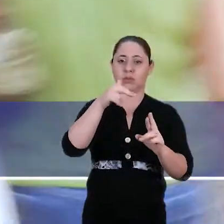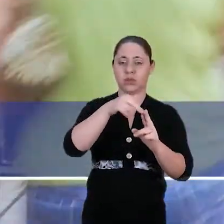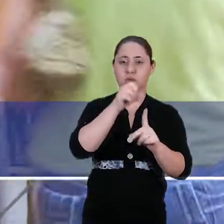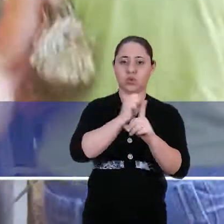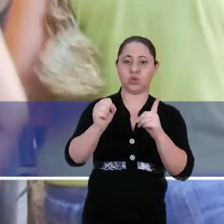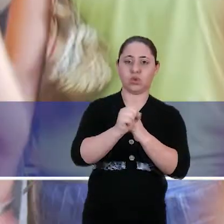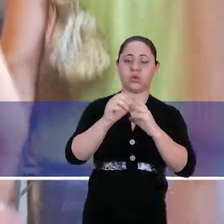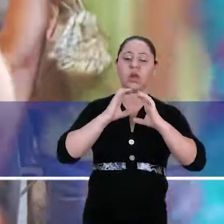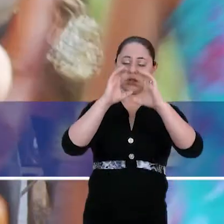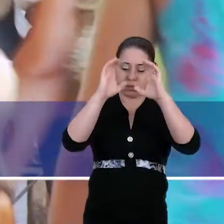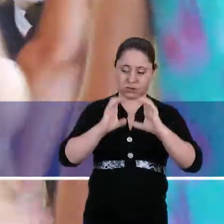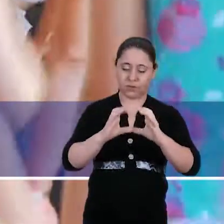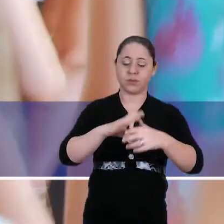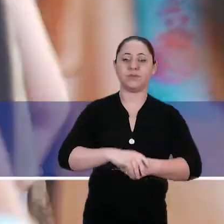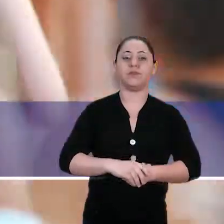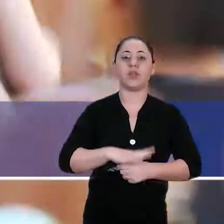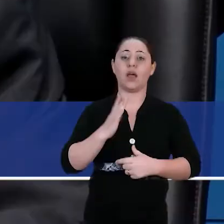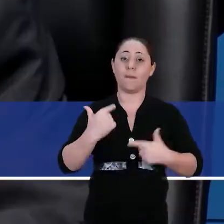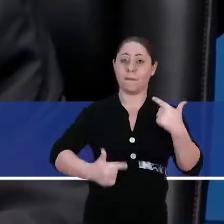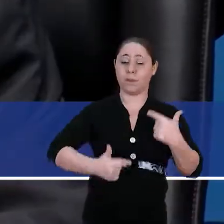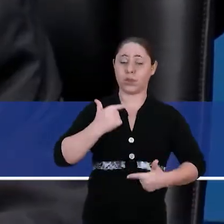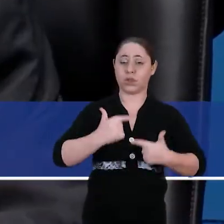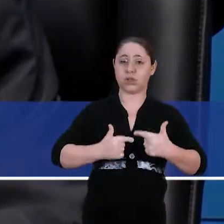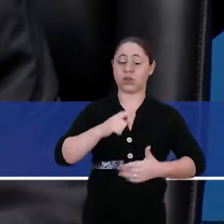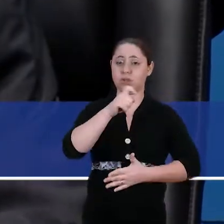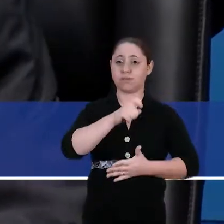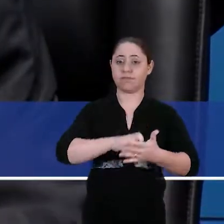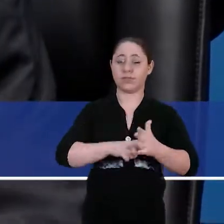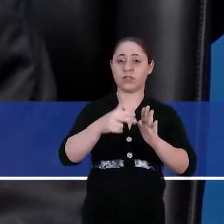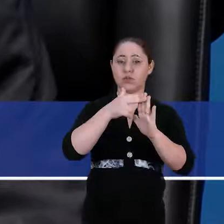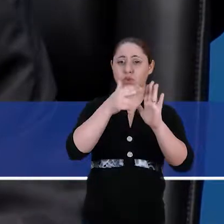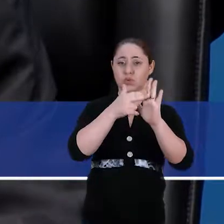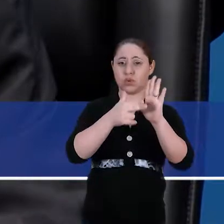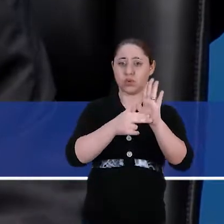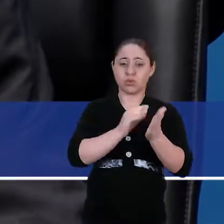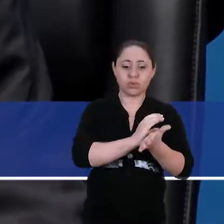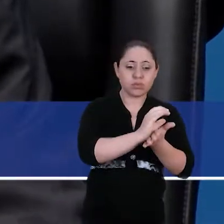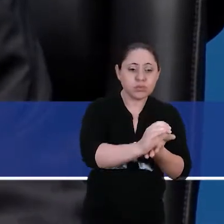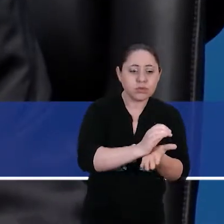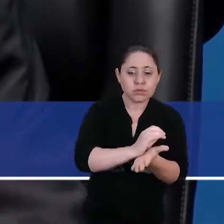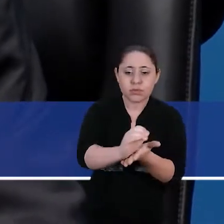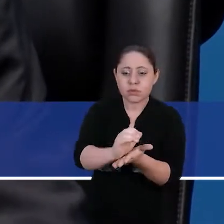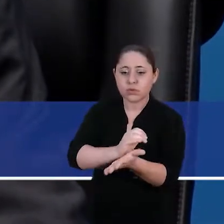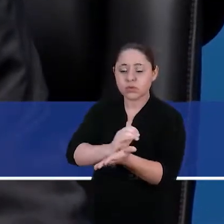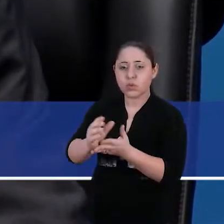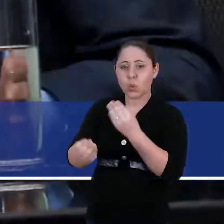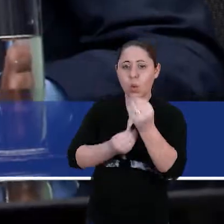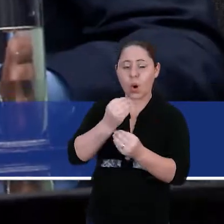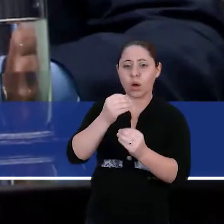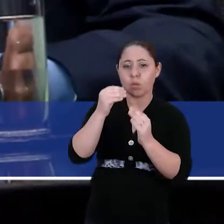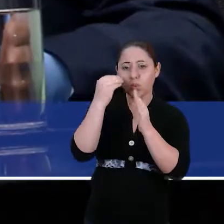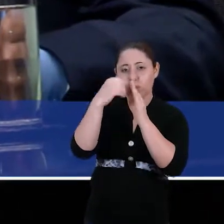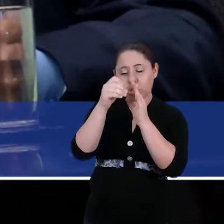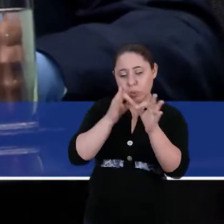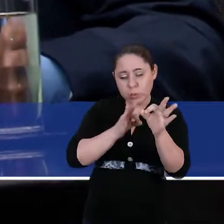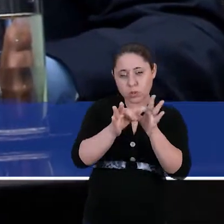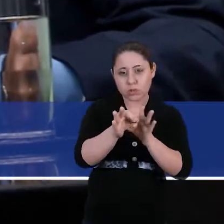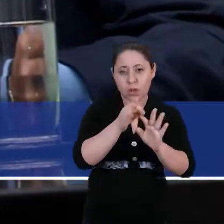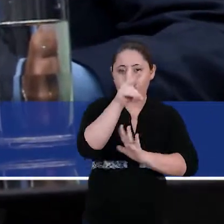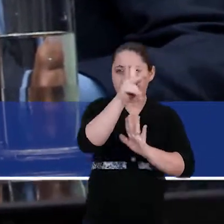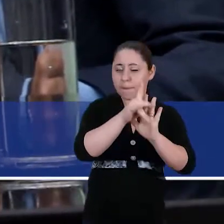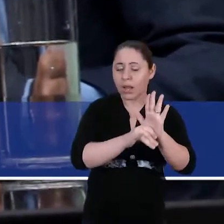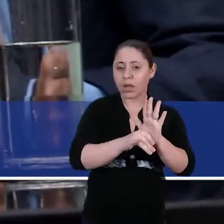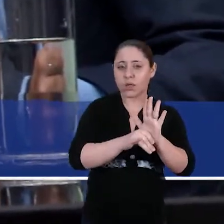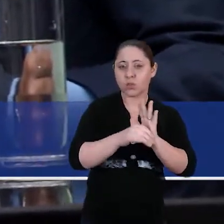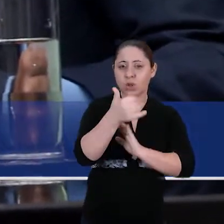incluindo representantes da sociedade civil. Já a política estabelece as diretrizes de investimentos no setor, devendo ser elaborado